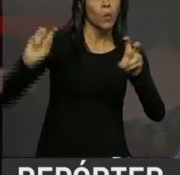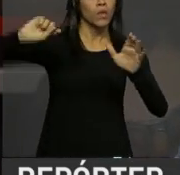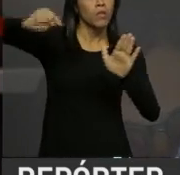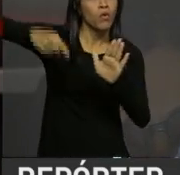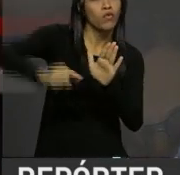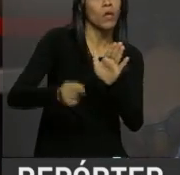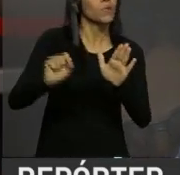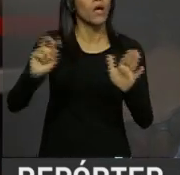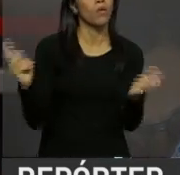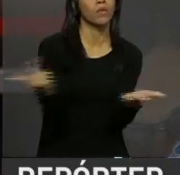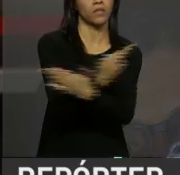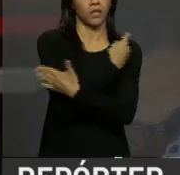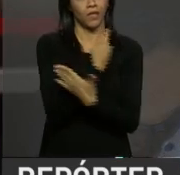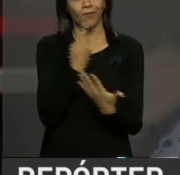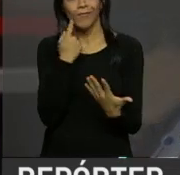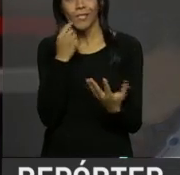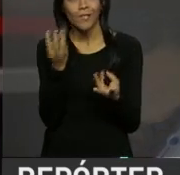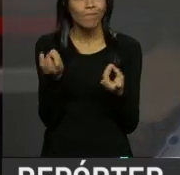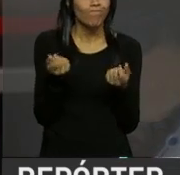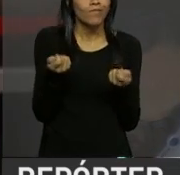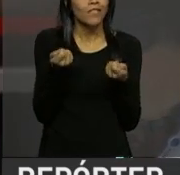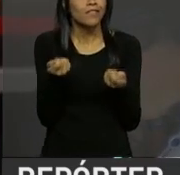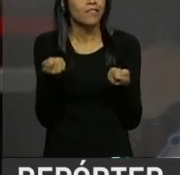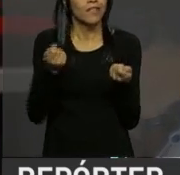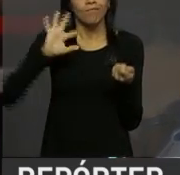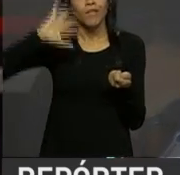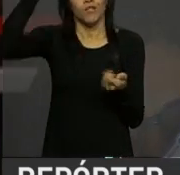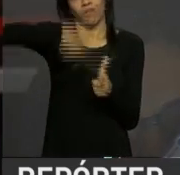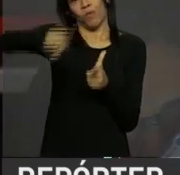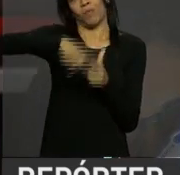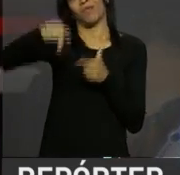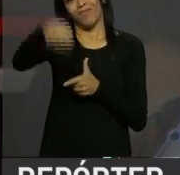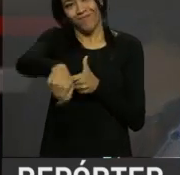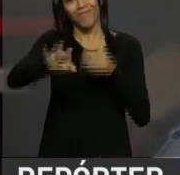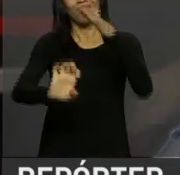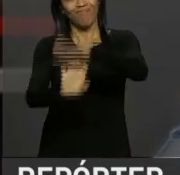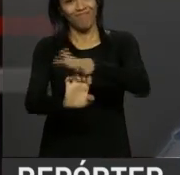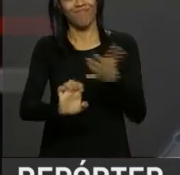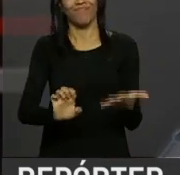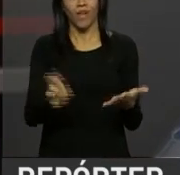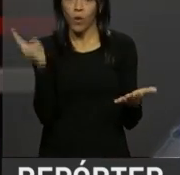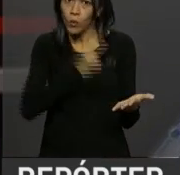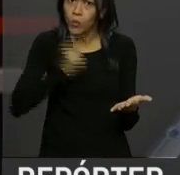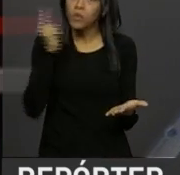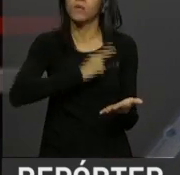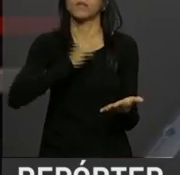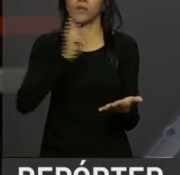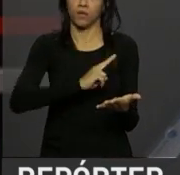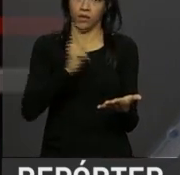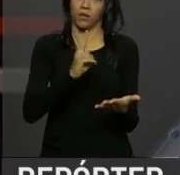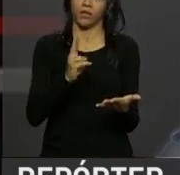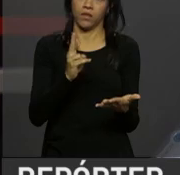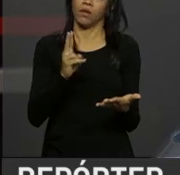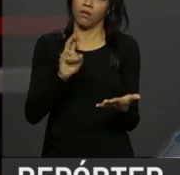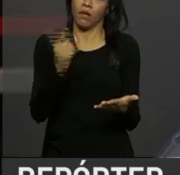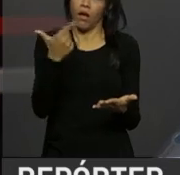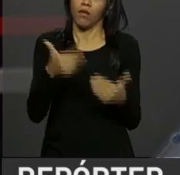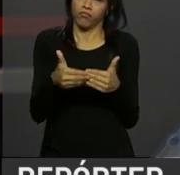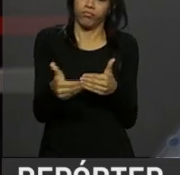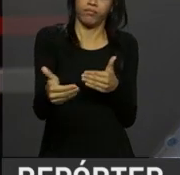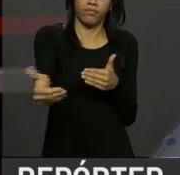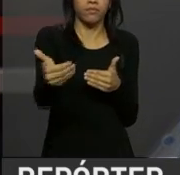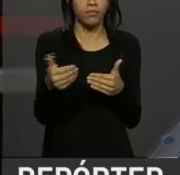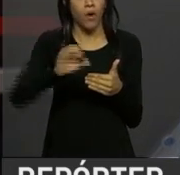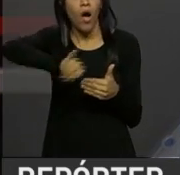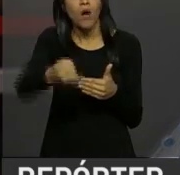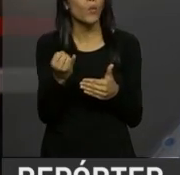detalhe da situação e tentar encontrar algumas saídas. Então essa é sim uma questão urgente, eu acredito que vou ter também a oportunidade nos próximos dias de conversar